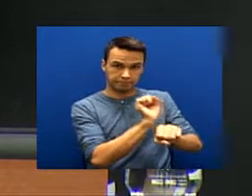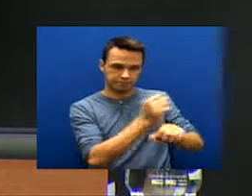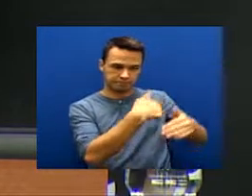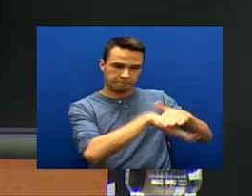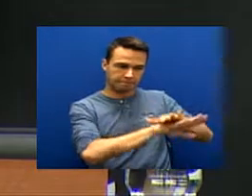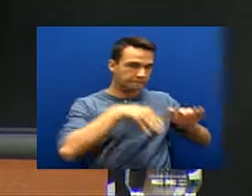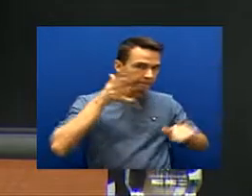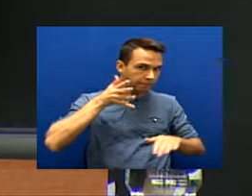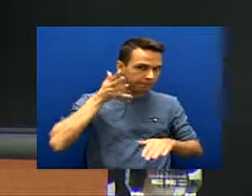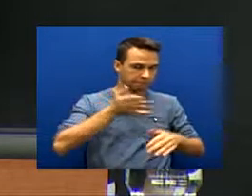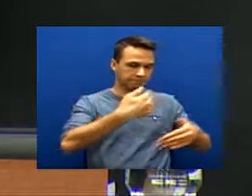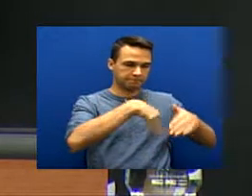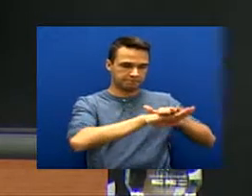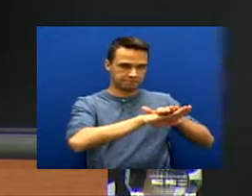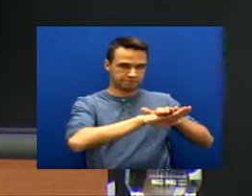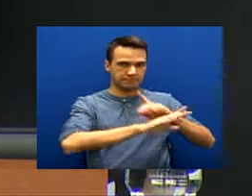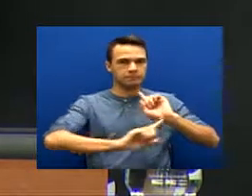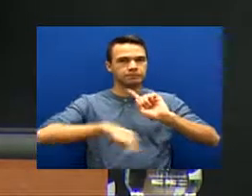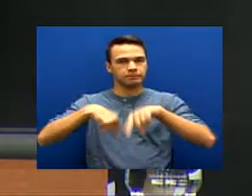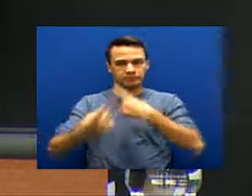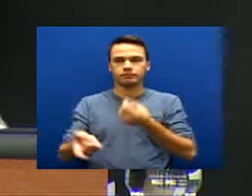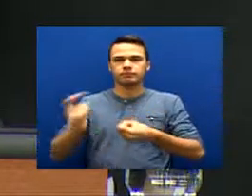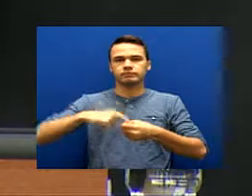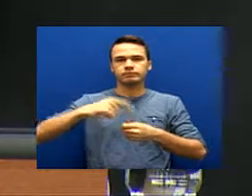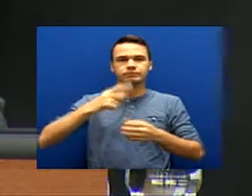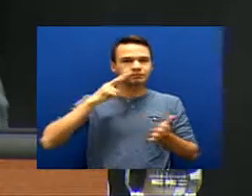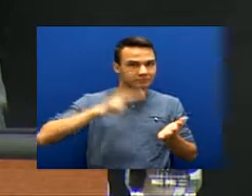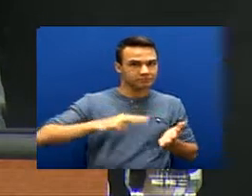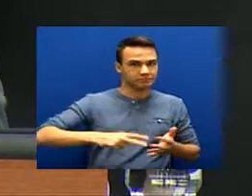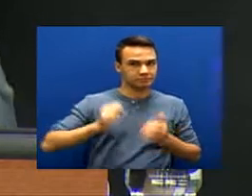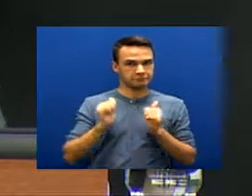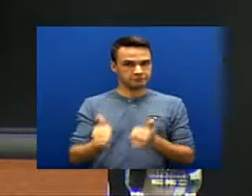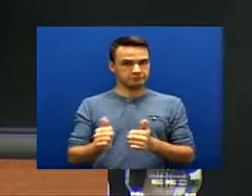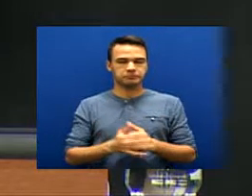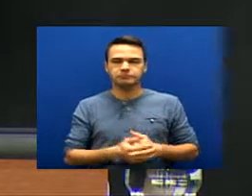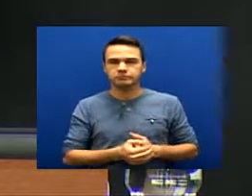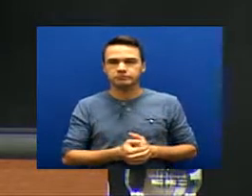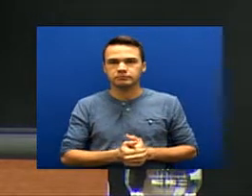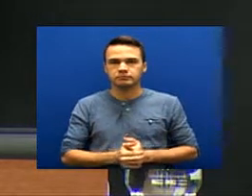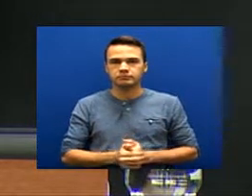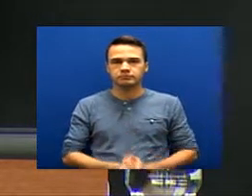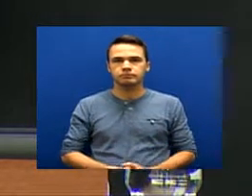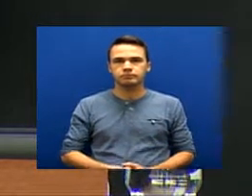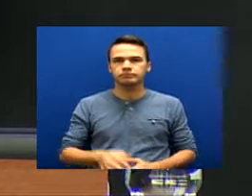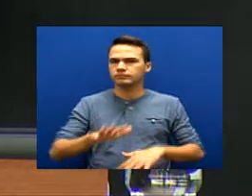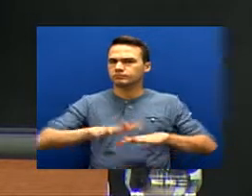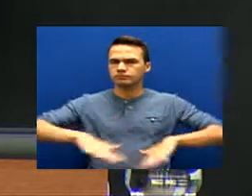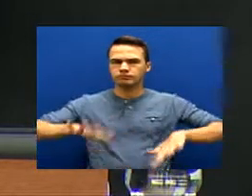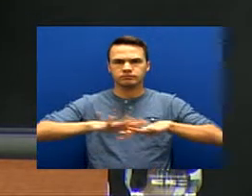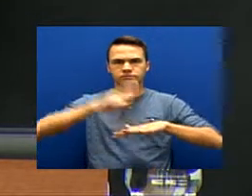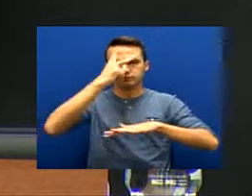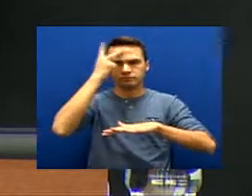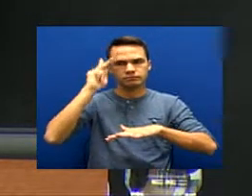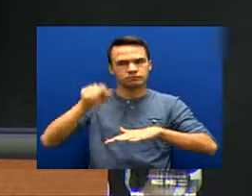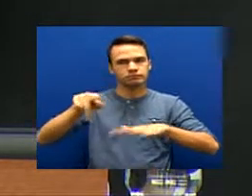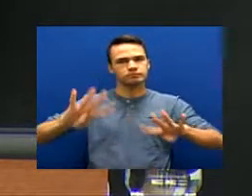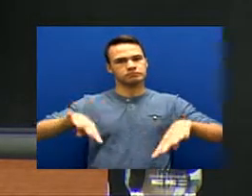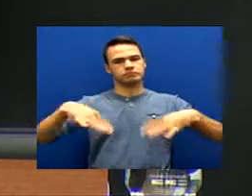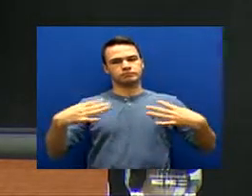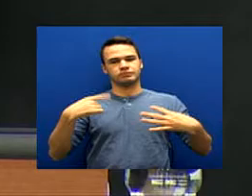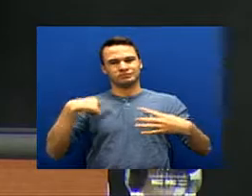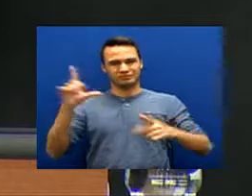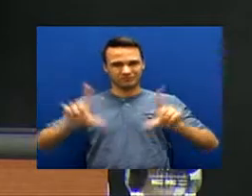Santa Escolástica, né, as irmãs, a comunidade hebraica, nossos queridos ali da Luar, o Kenji, companheiro